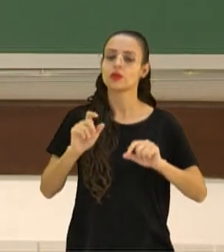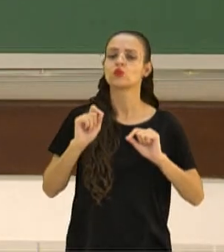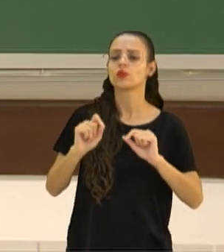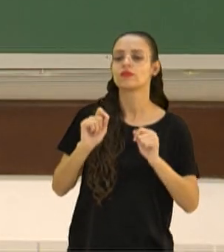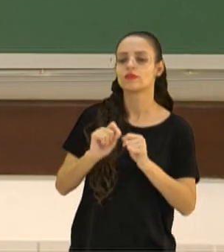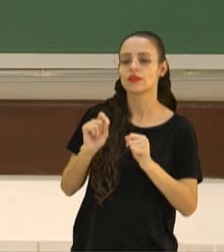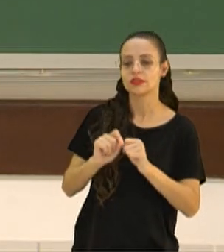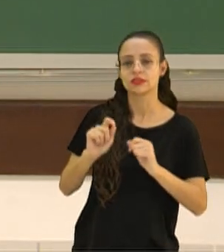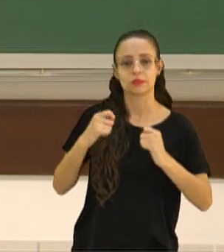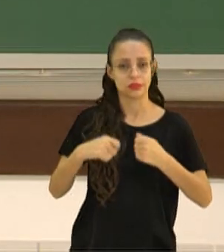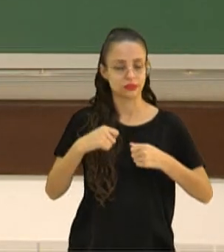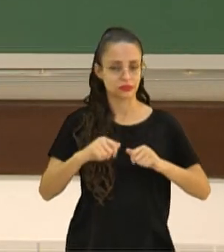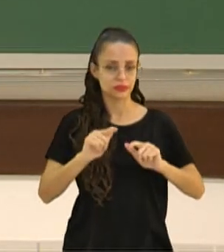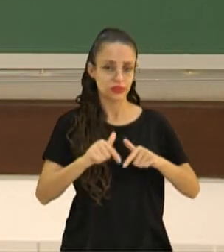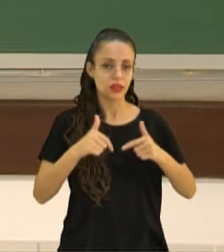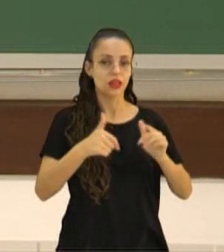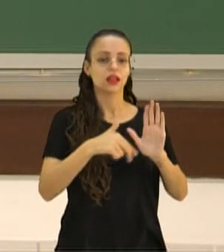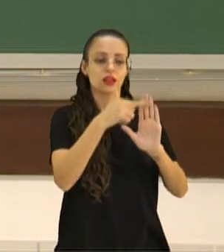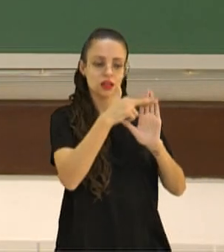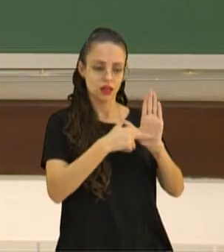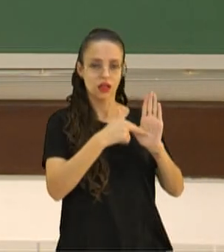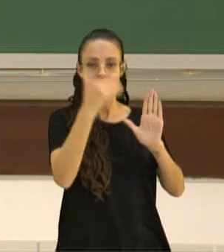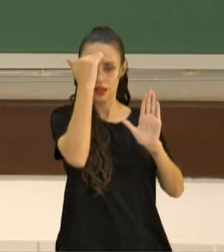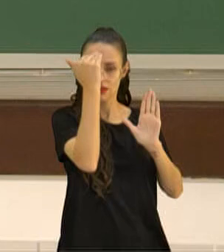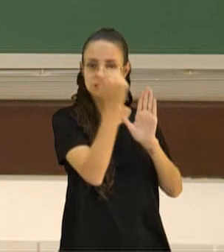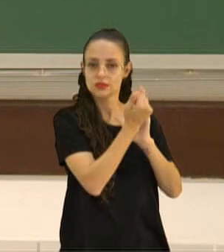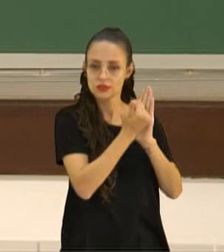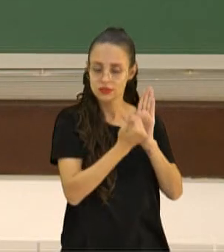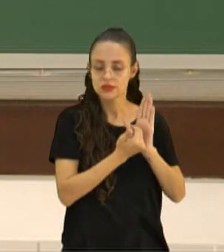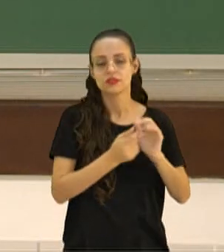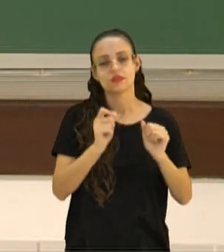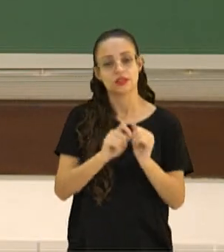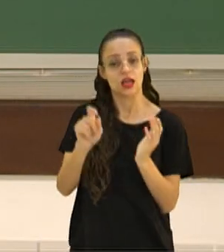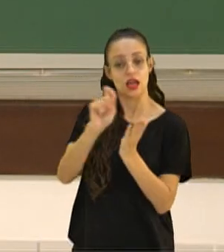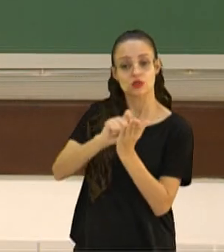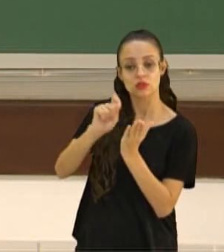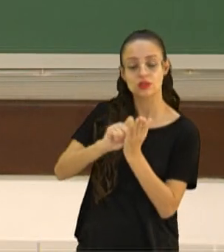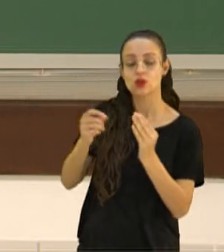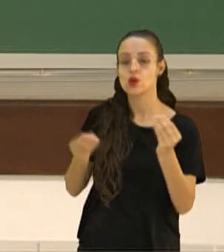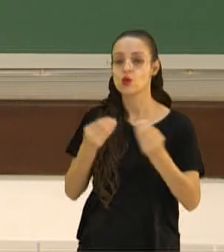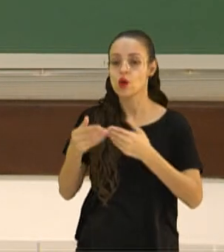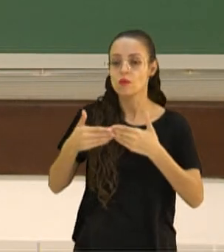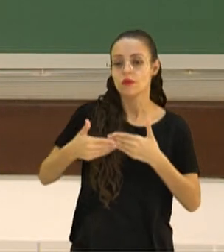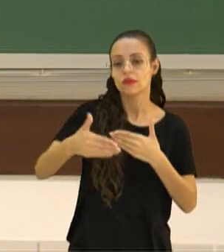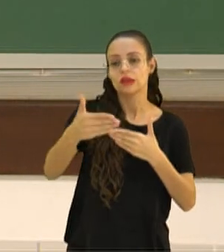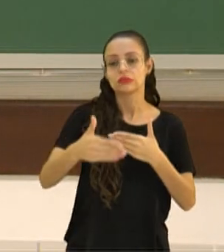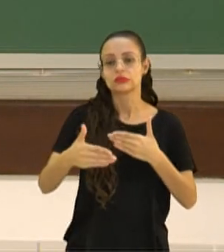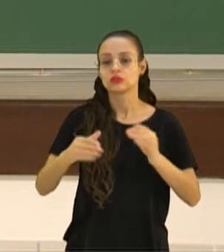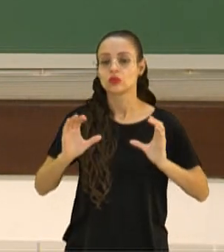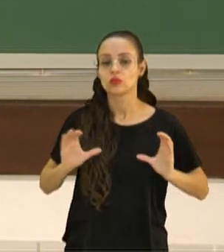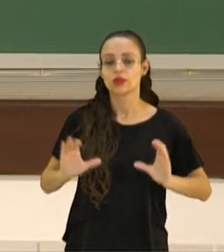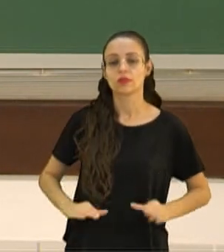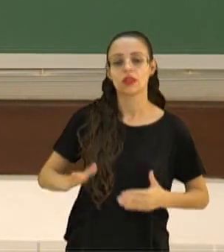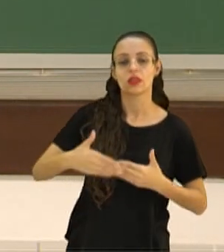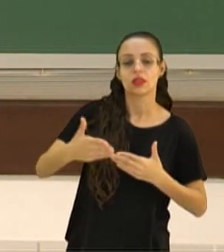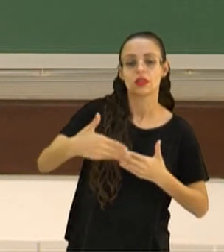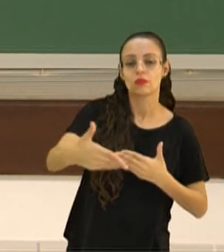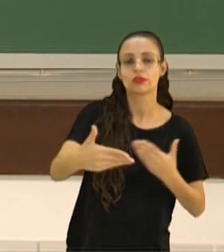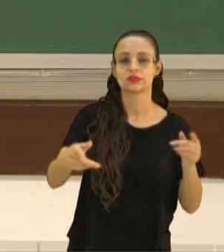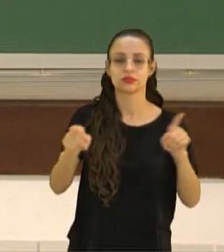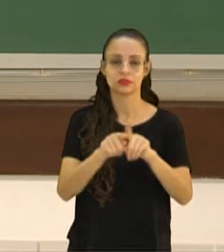tomar, ele tem que seguir determinadas regras, ele tem que fazer anotações para ver como que vai se comportar mais adiante também, como